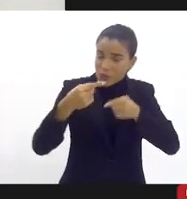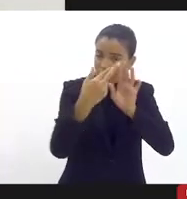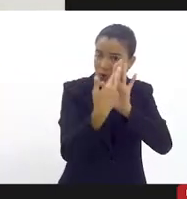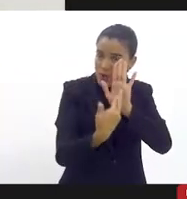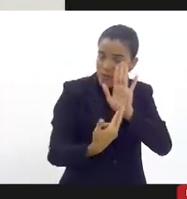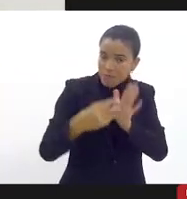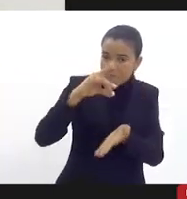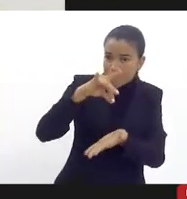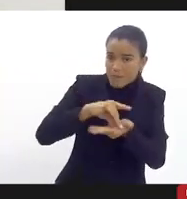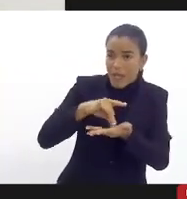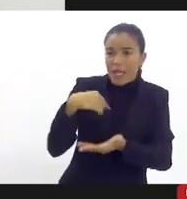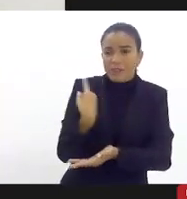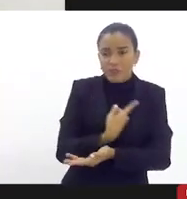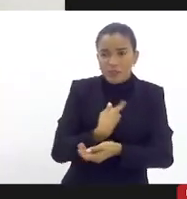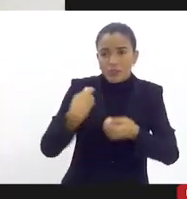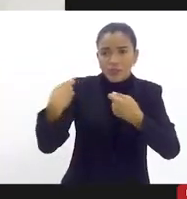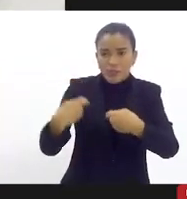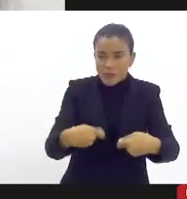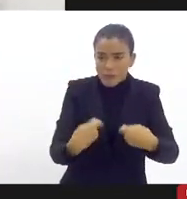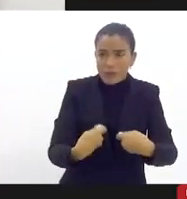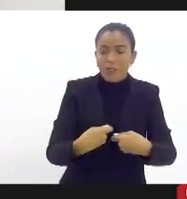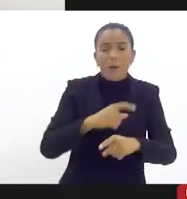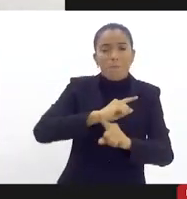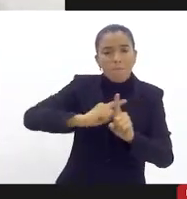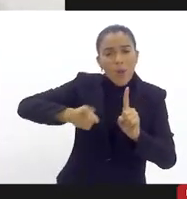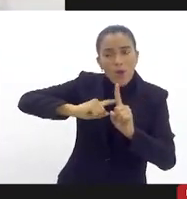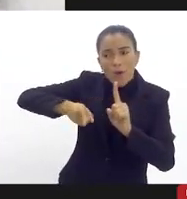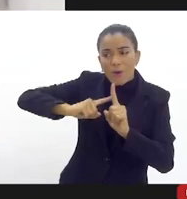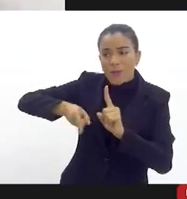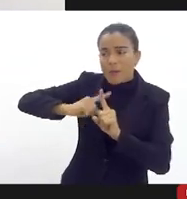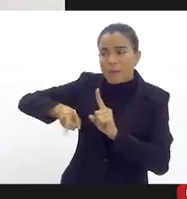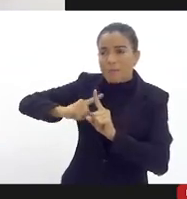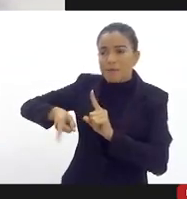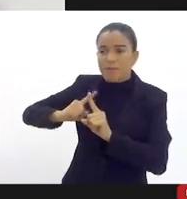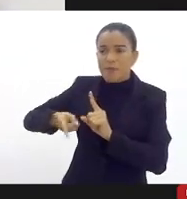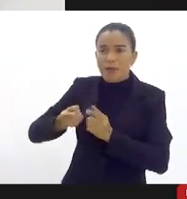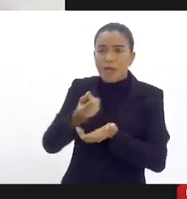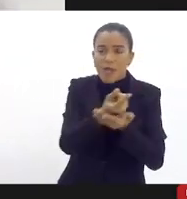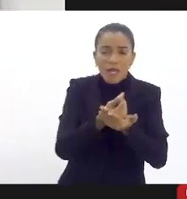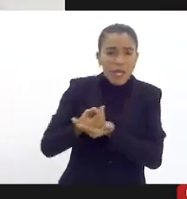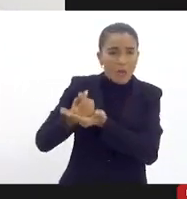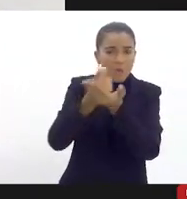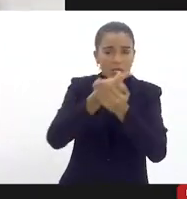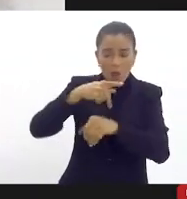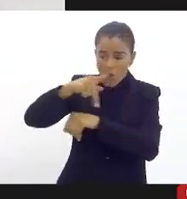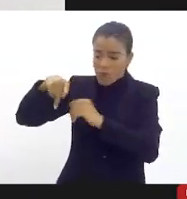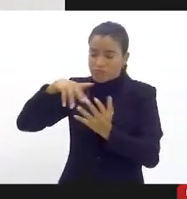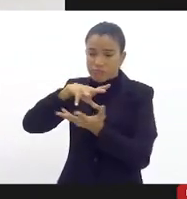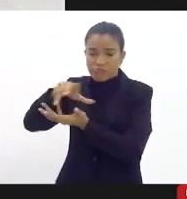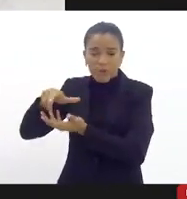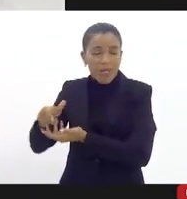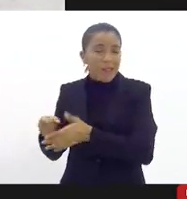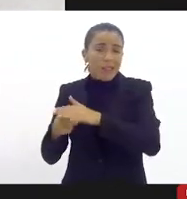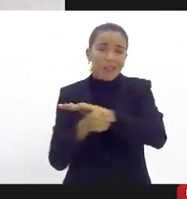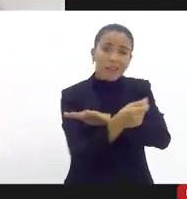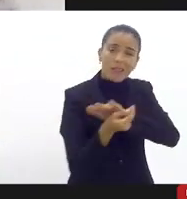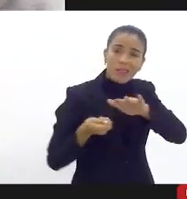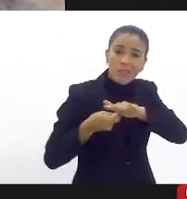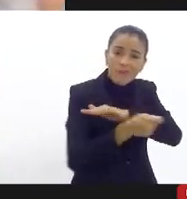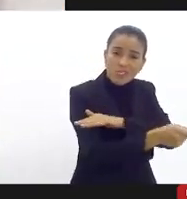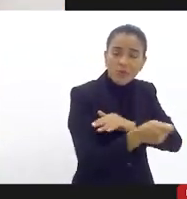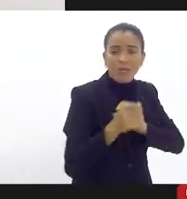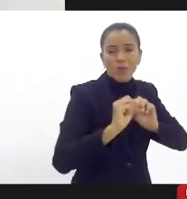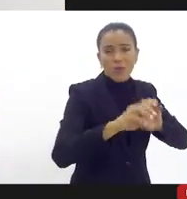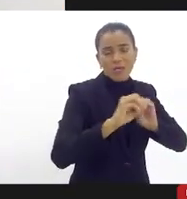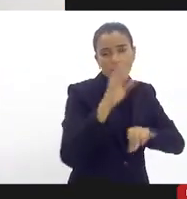privado a gente precisa proibir capital estrangeiro na composição das universidades brasileiras acho